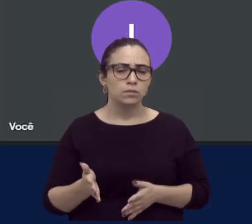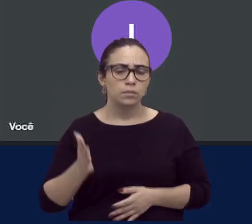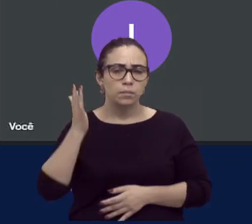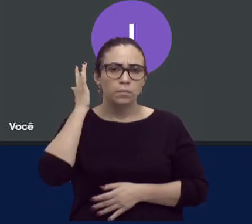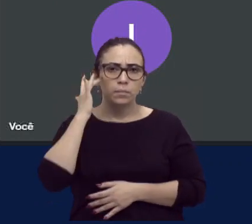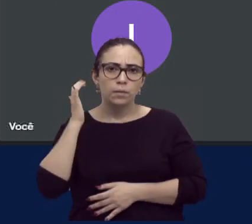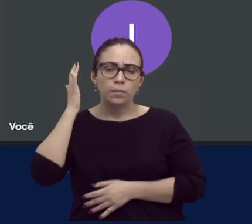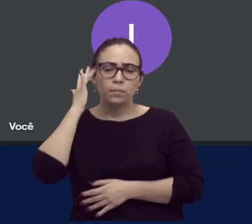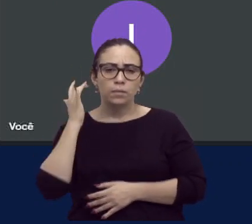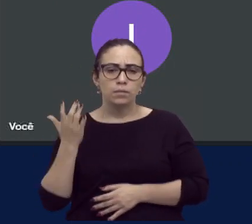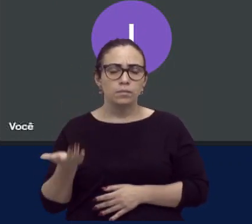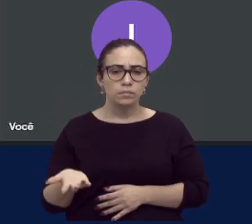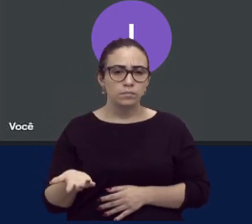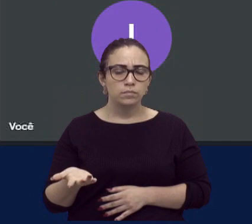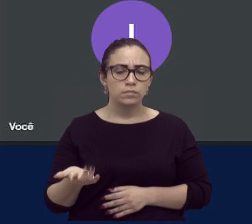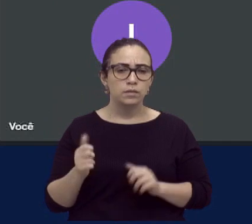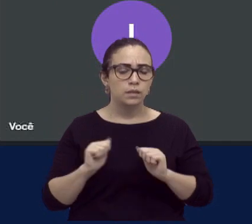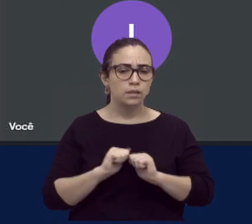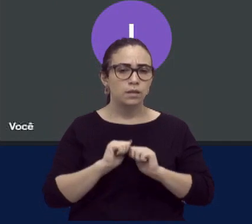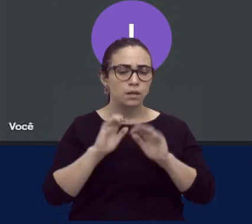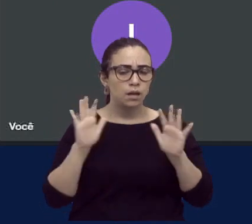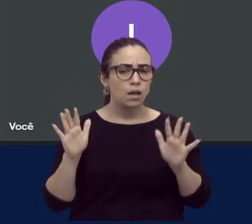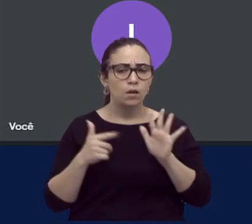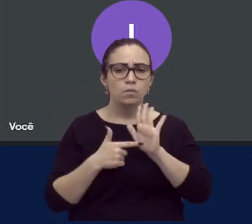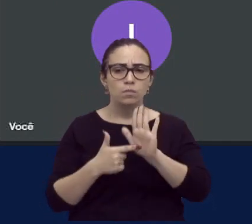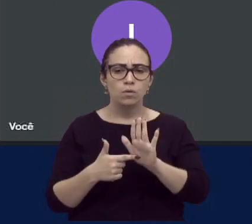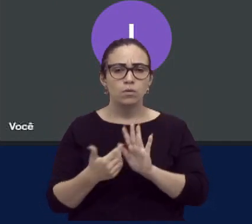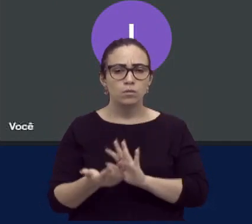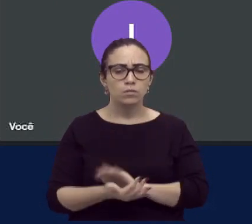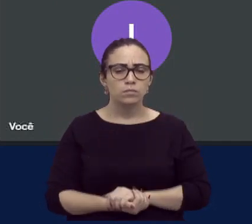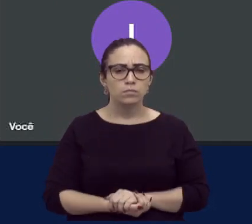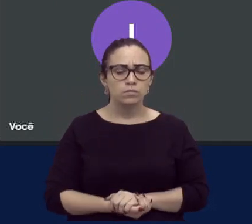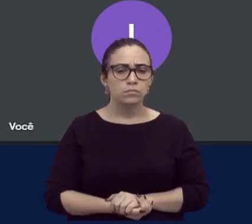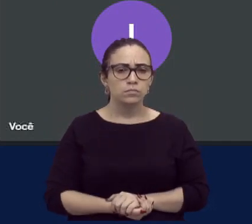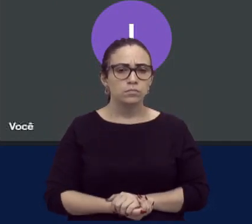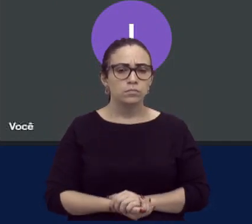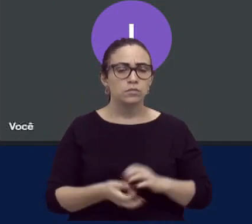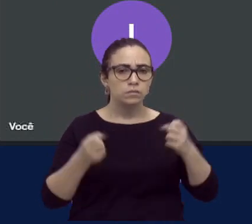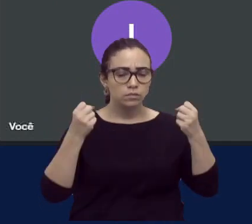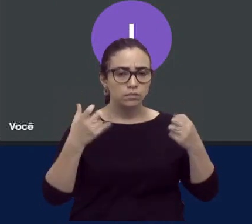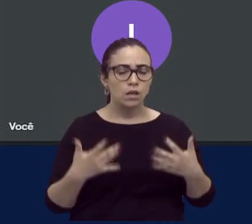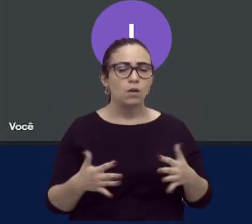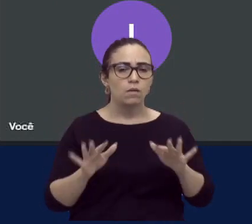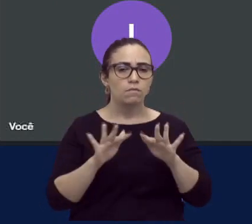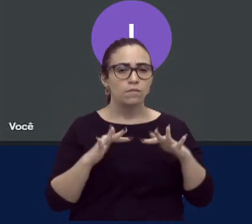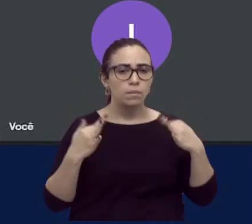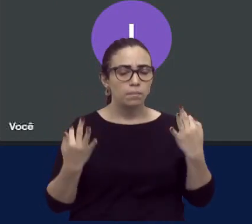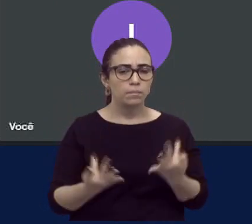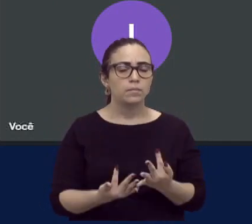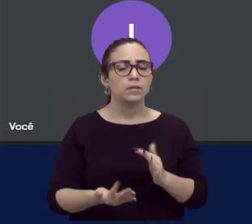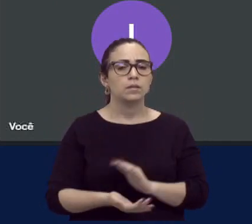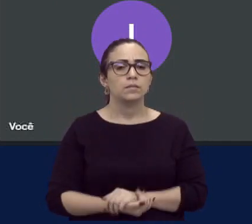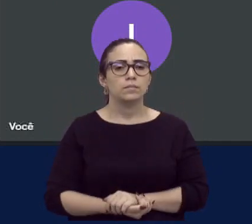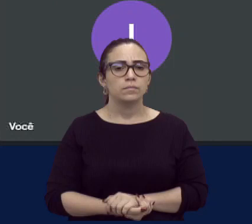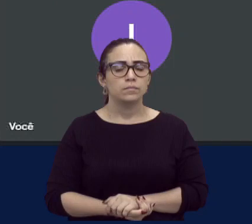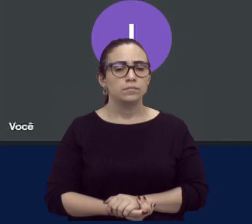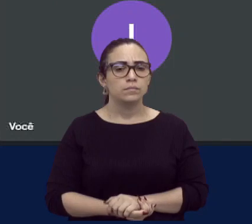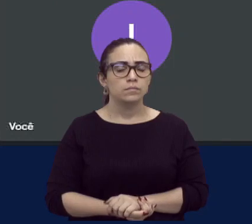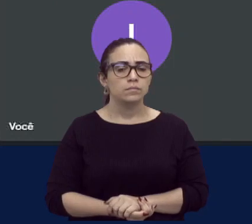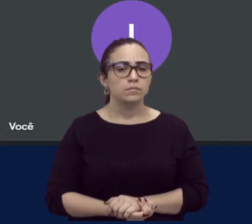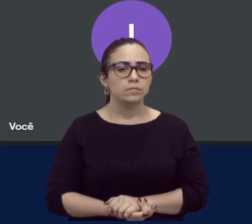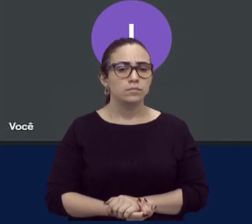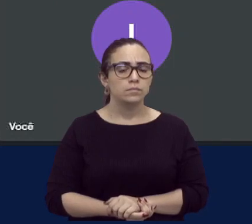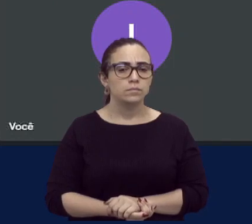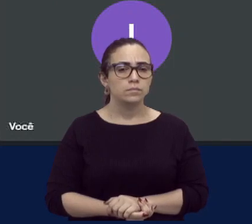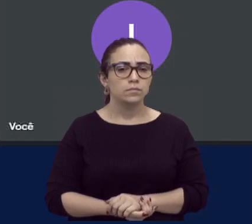agora. Ficou claro, você falou para a sua família, aí ponto A,